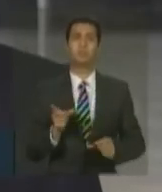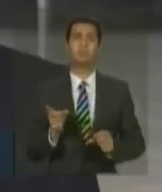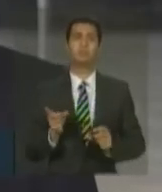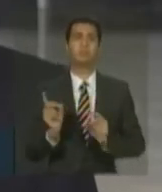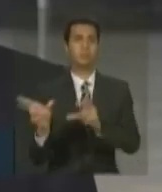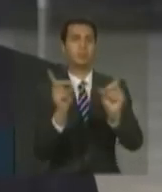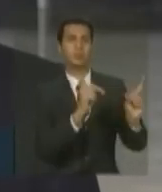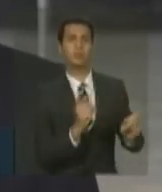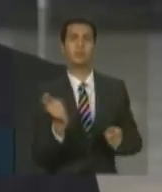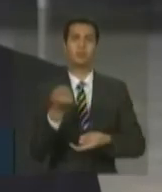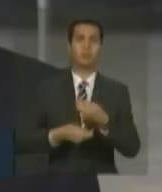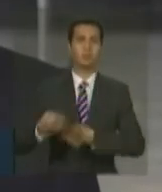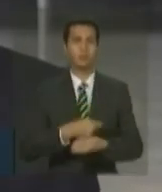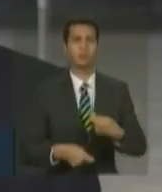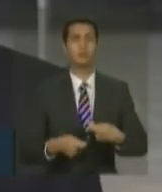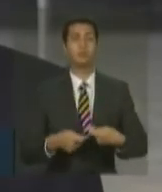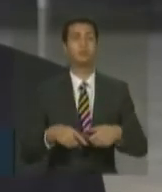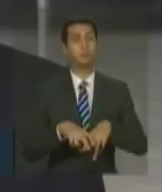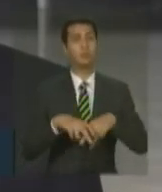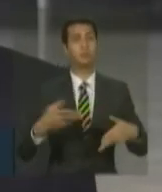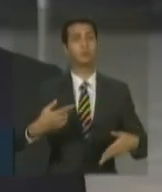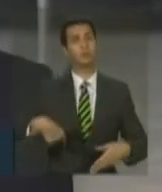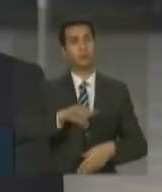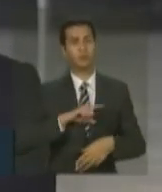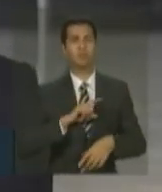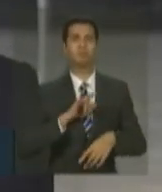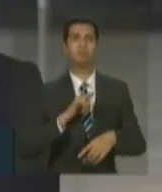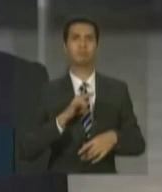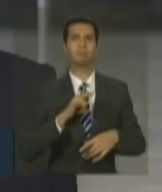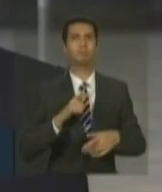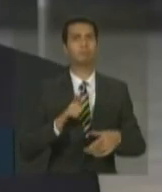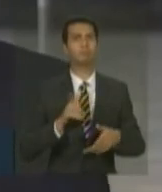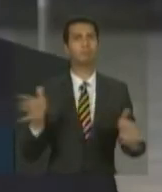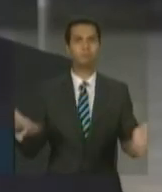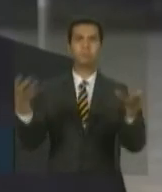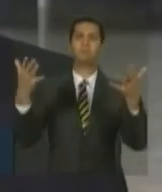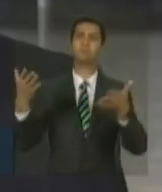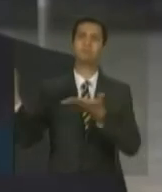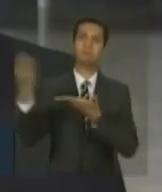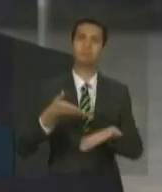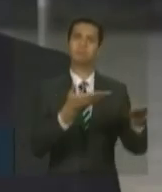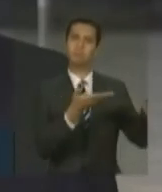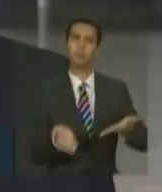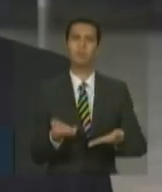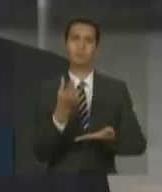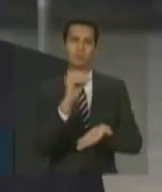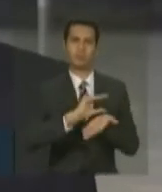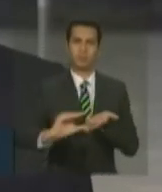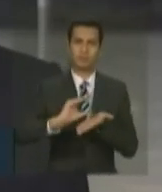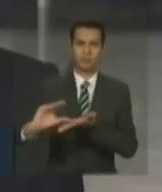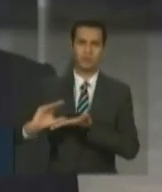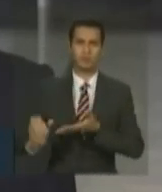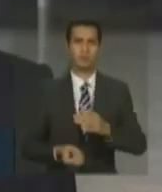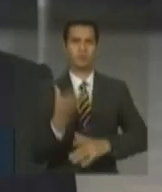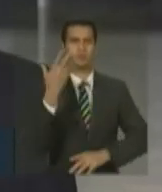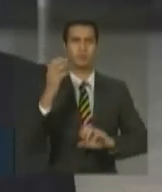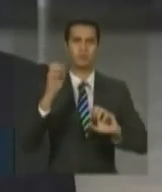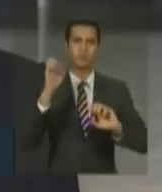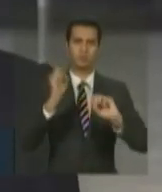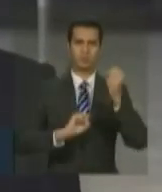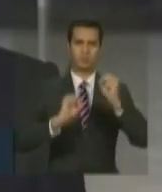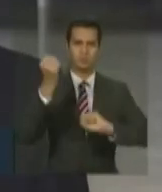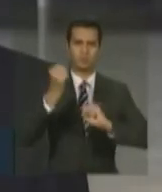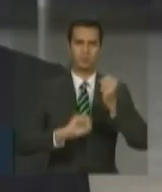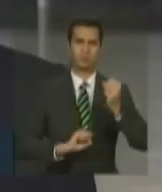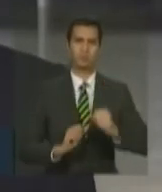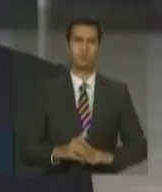gente poder negociar o quê? A atração de investimentos. Sim, mas é isso atrapalhava um pouco a fabricação do iPhone, por exemplo. É o que nós... Isso já foi resolvido. A coisa do PPB